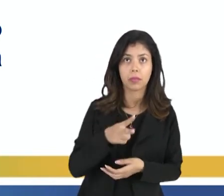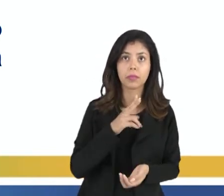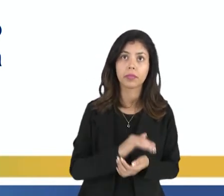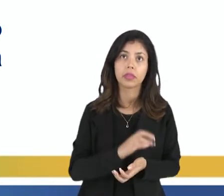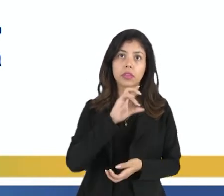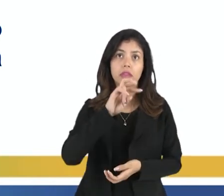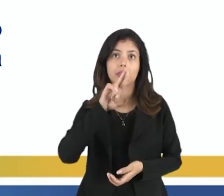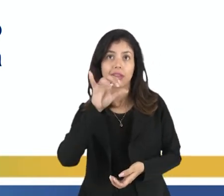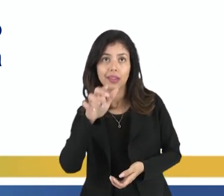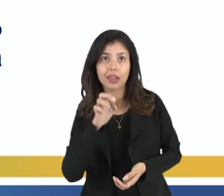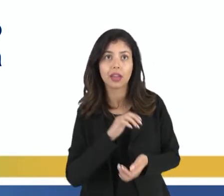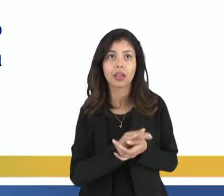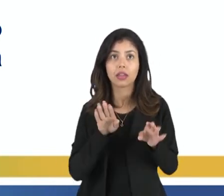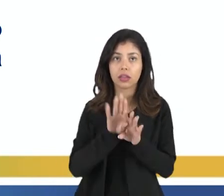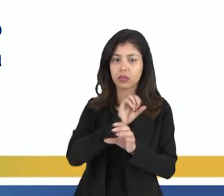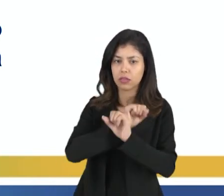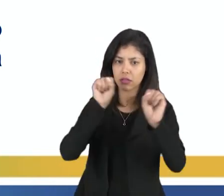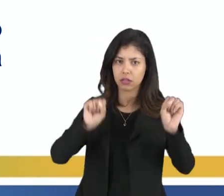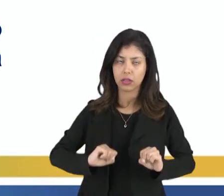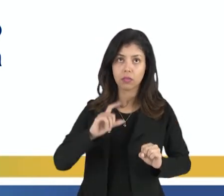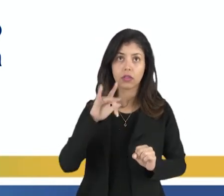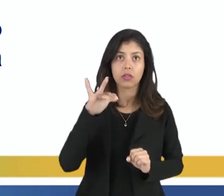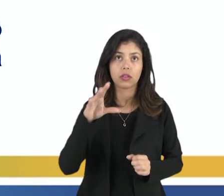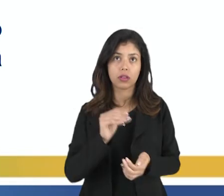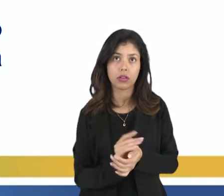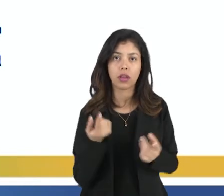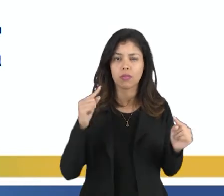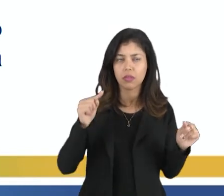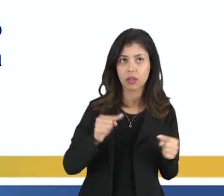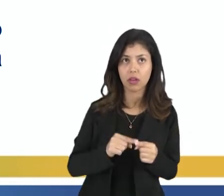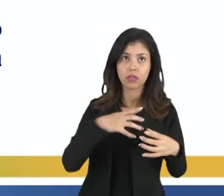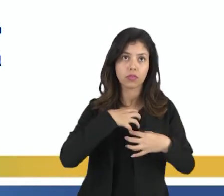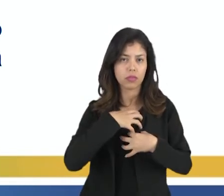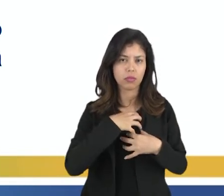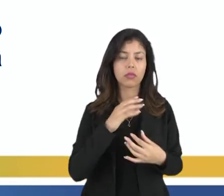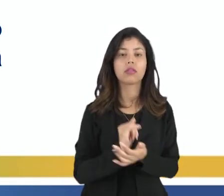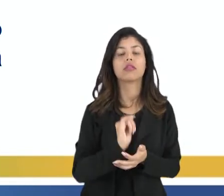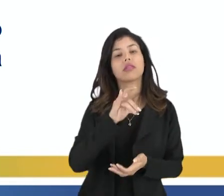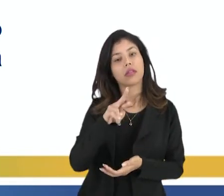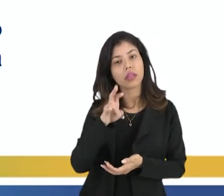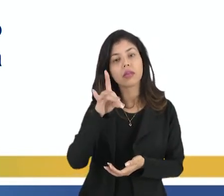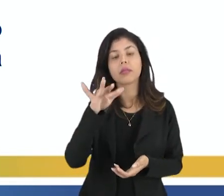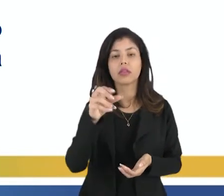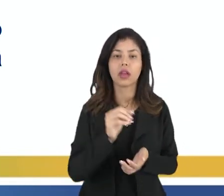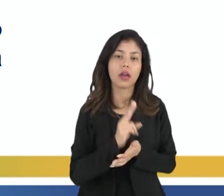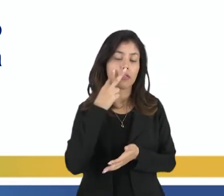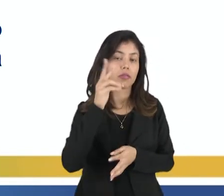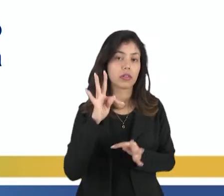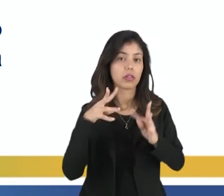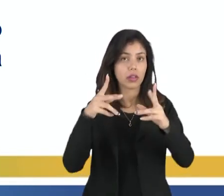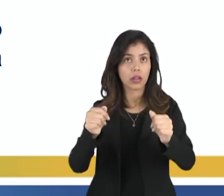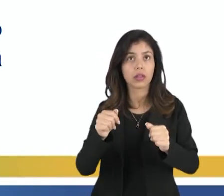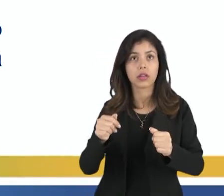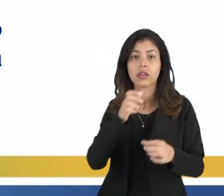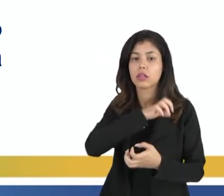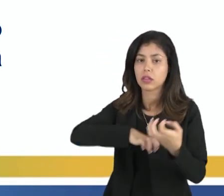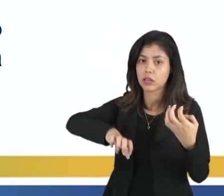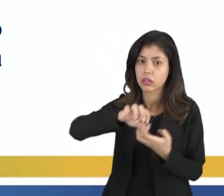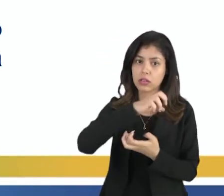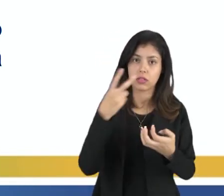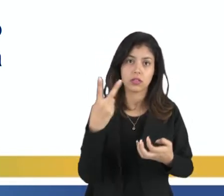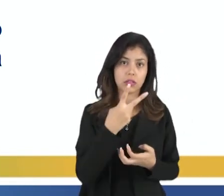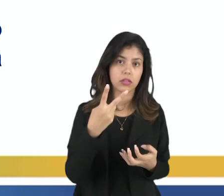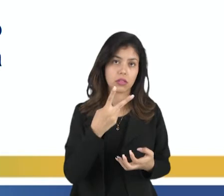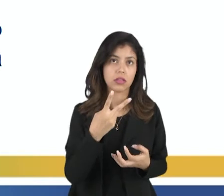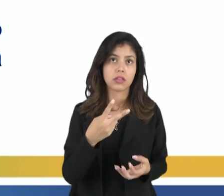crise do sistema colonial, né, e a proximidade do momento da independência. Como a gente viu, todas essas duas revoltas, elas